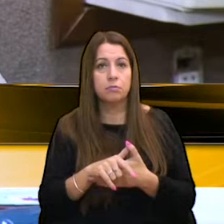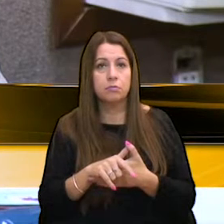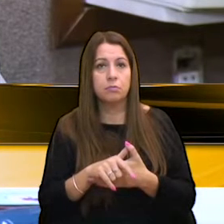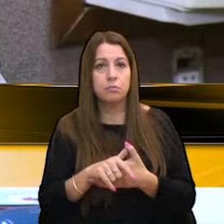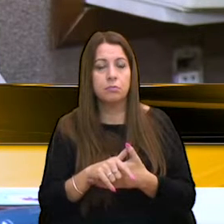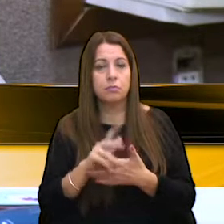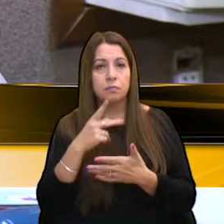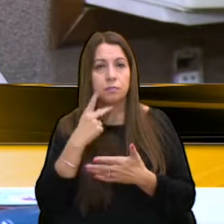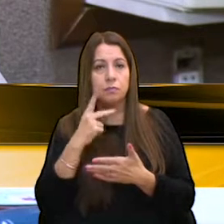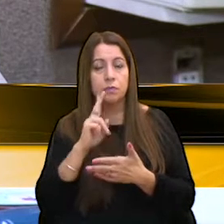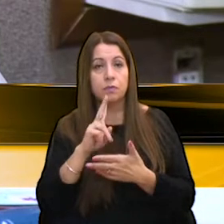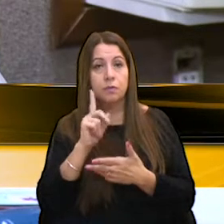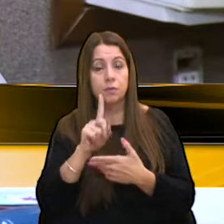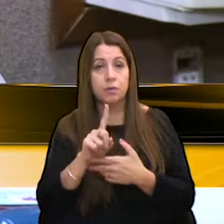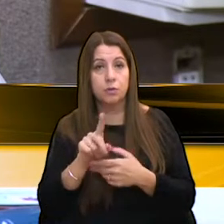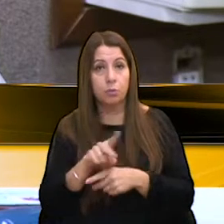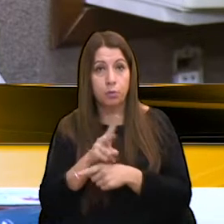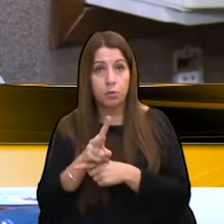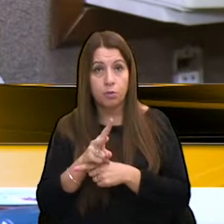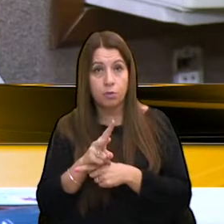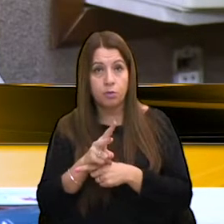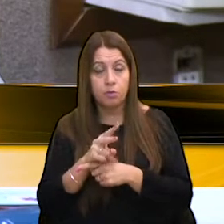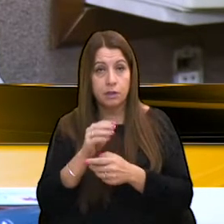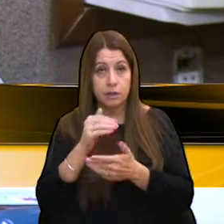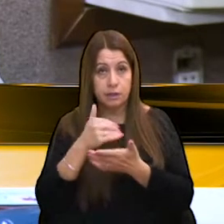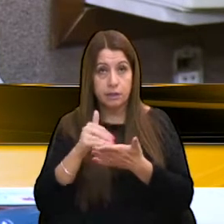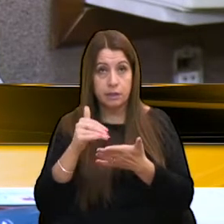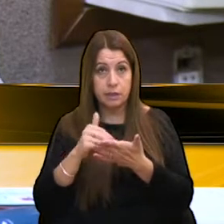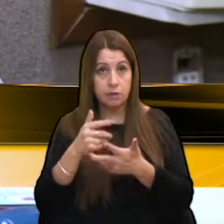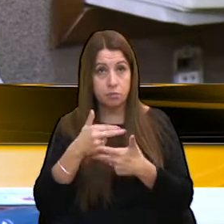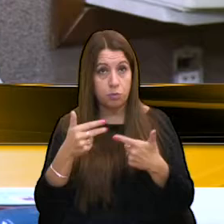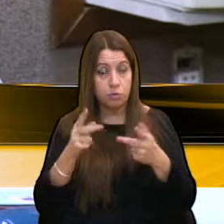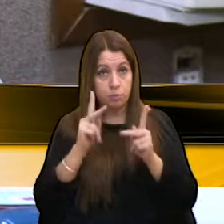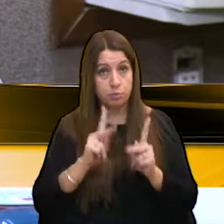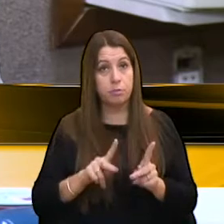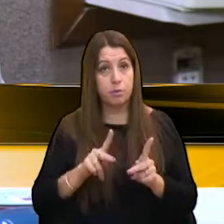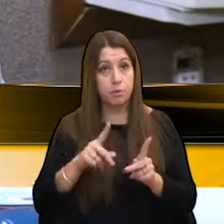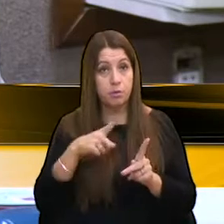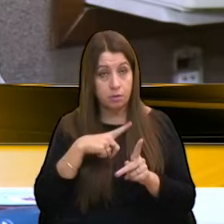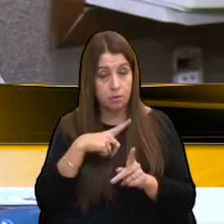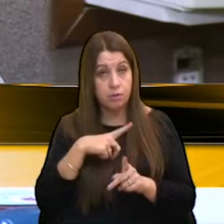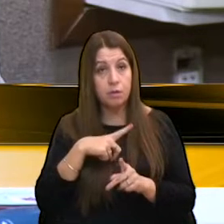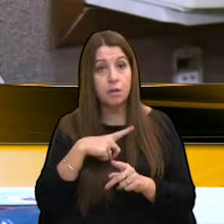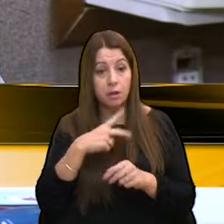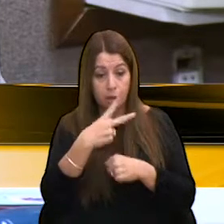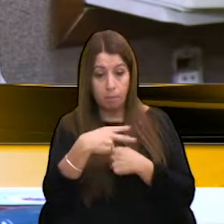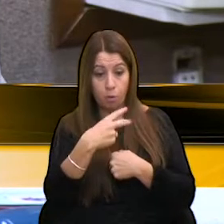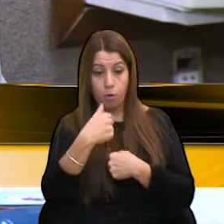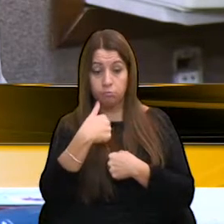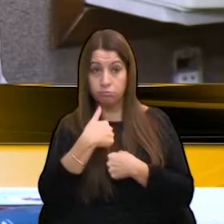quero dizer que eu fui um que procurei a secretária em função de muitas pessoas terem